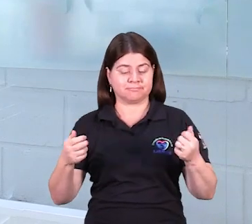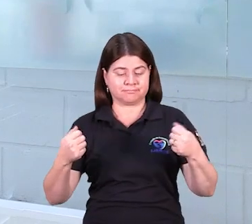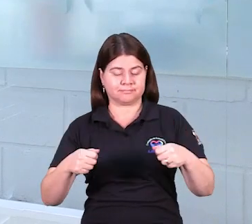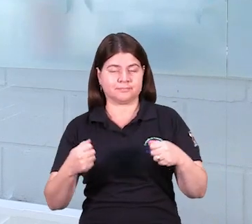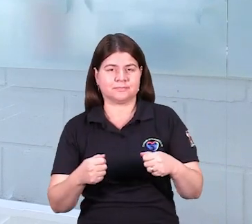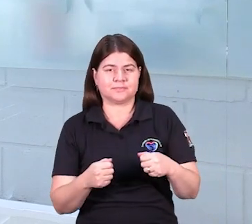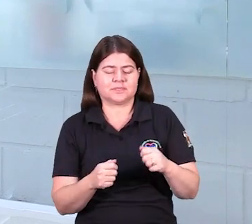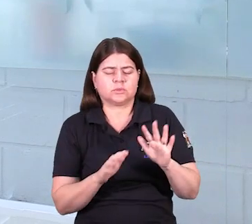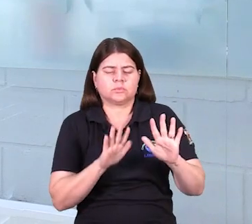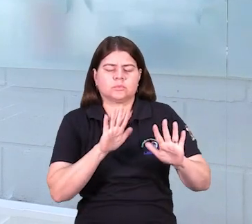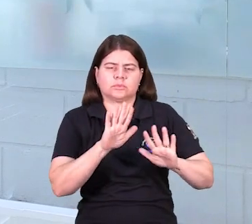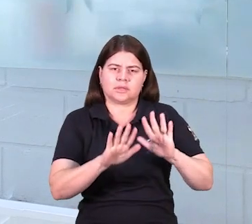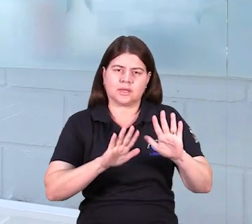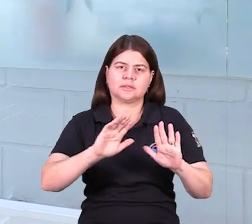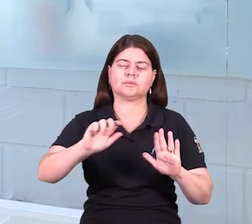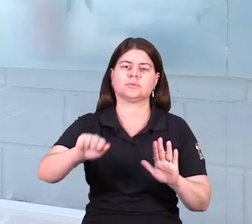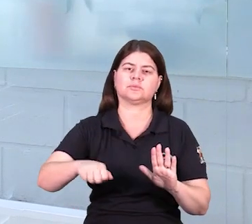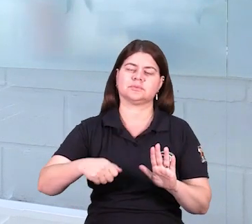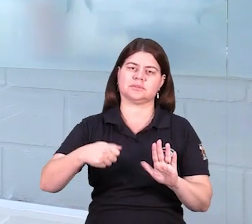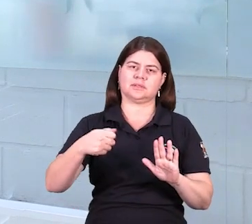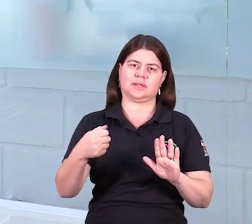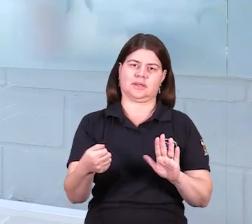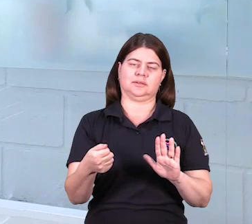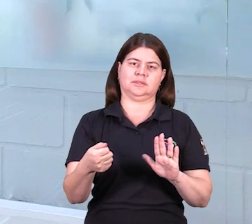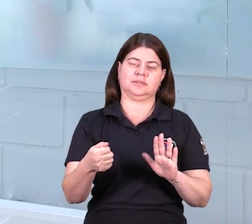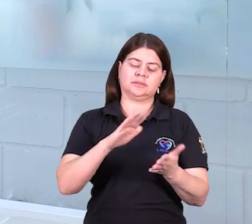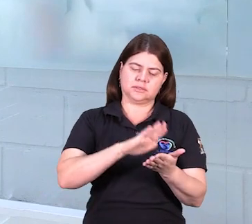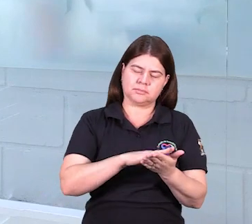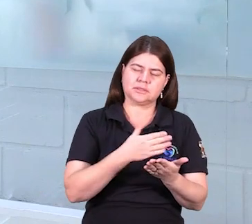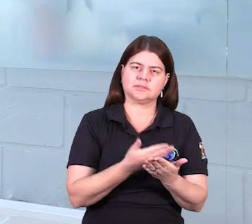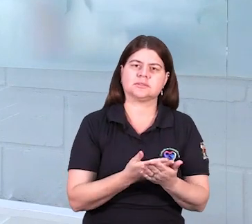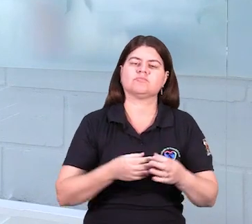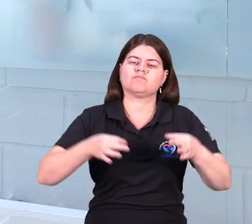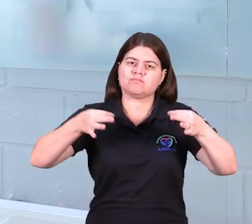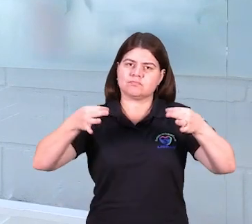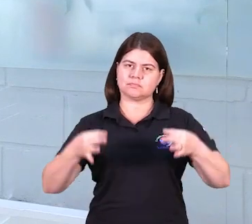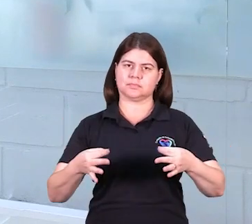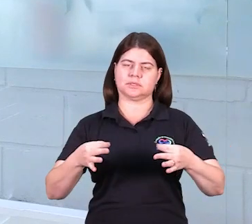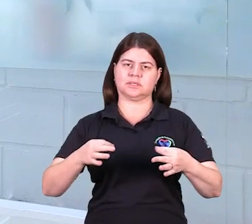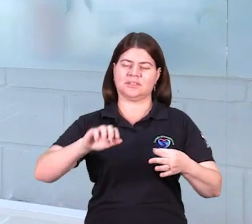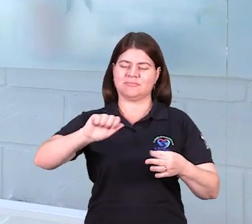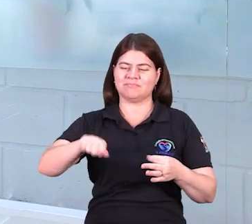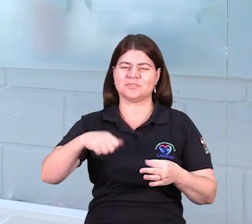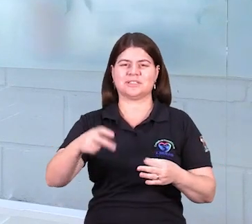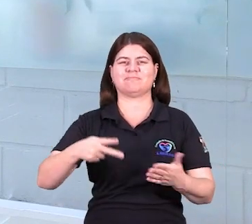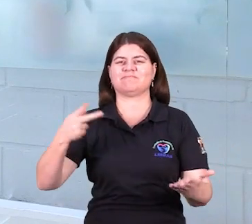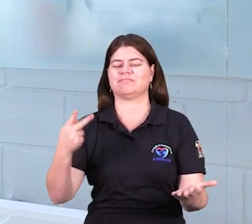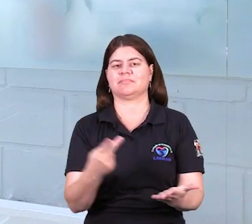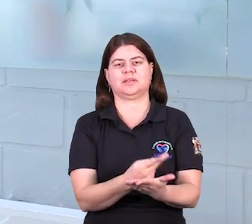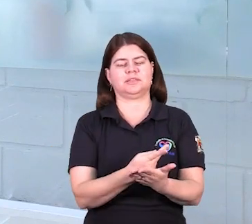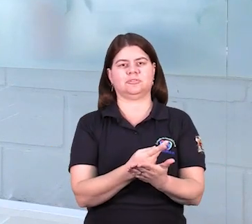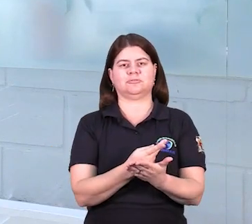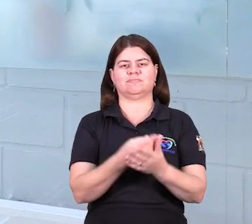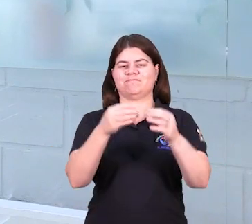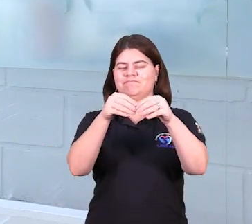passar os sinais, a interpretação certa, porque um sinal